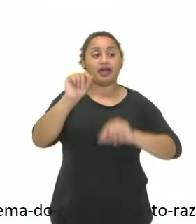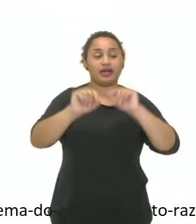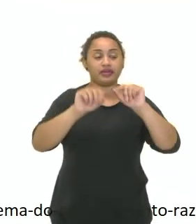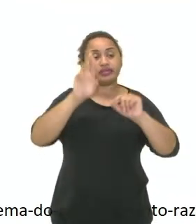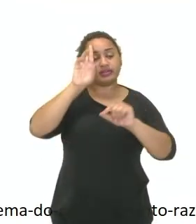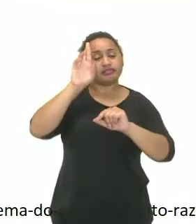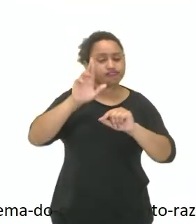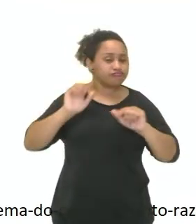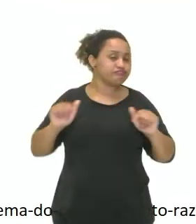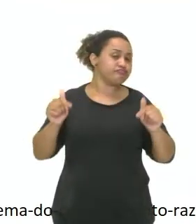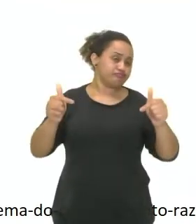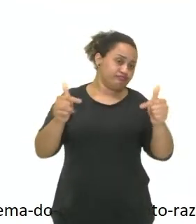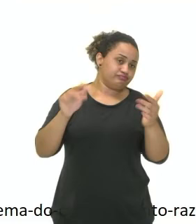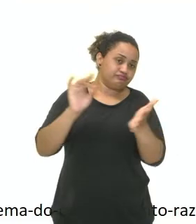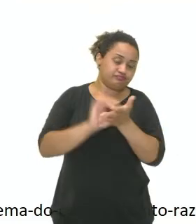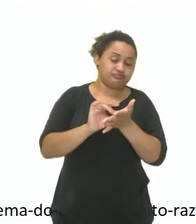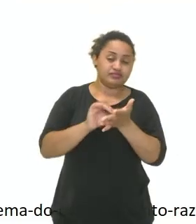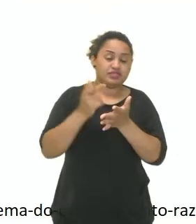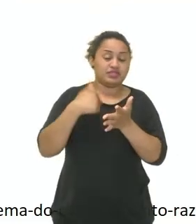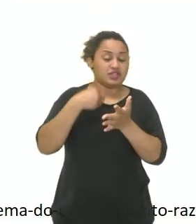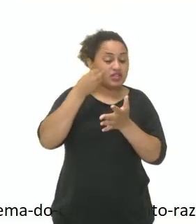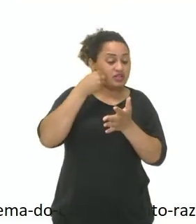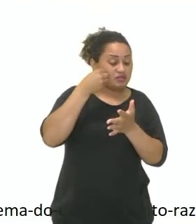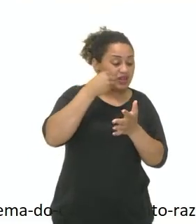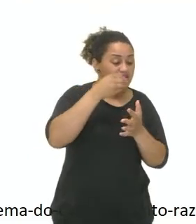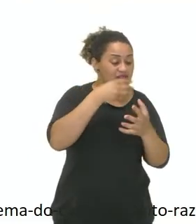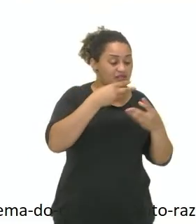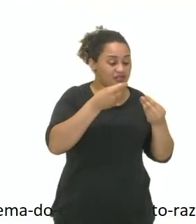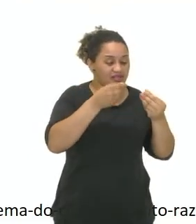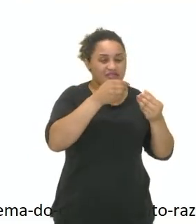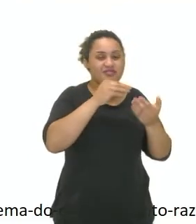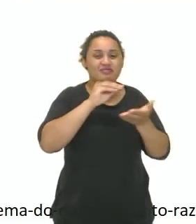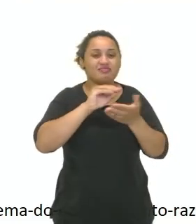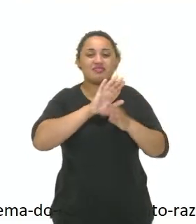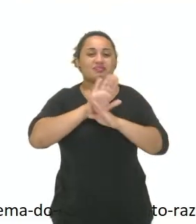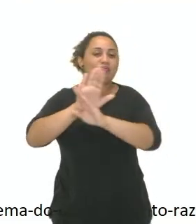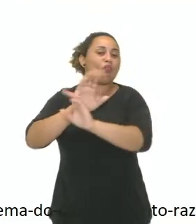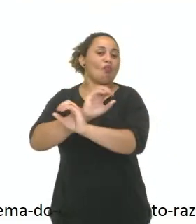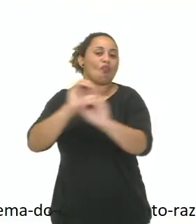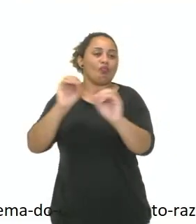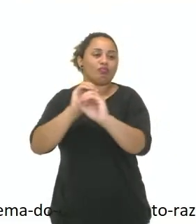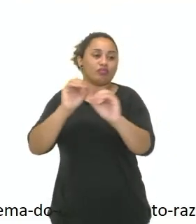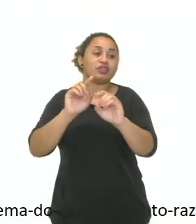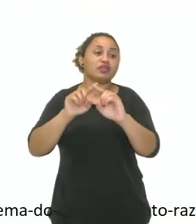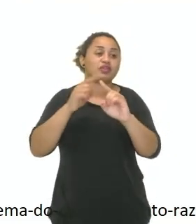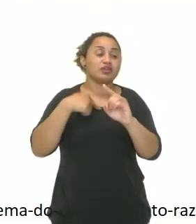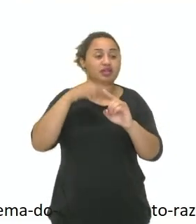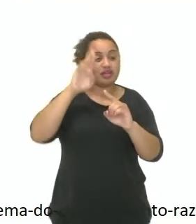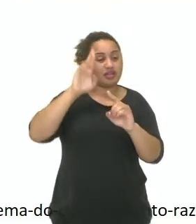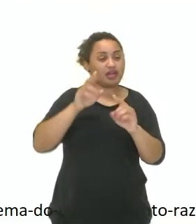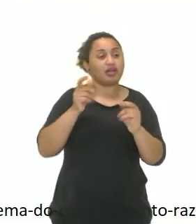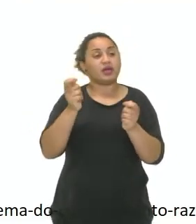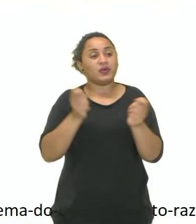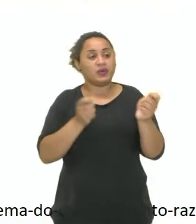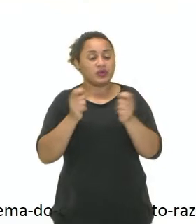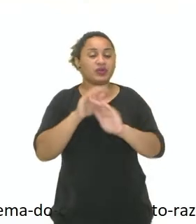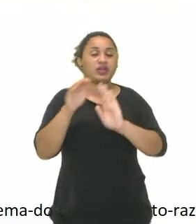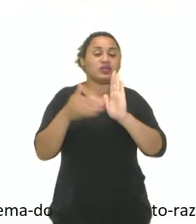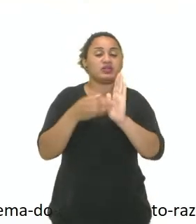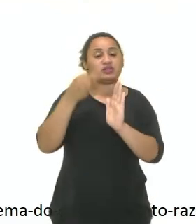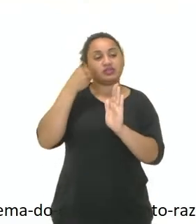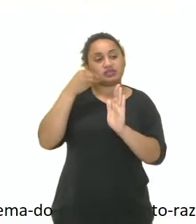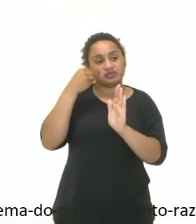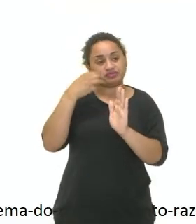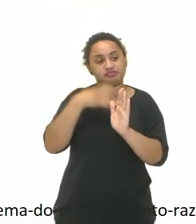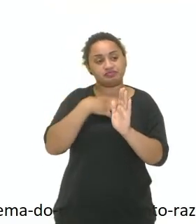por si mesma, sem o auxílio da experiência sensível, pois é a razão que modera e controla a própria experiência sensível. Para